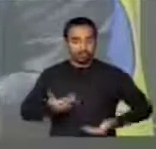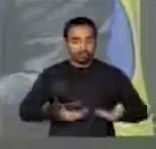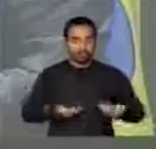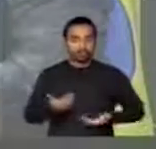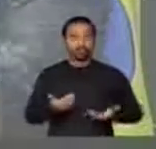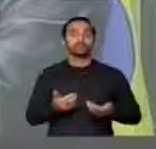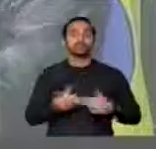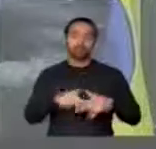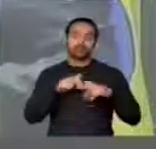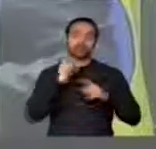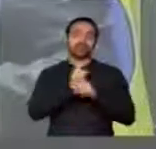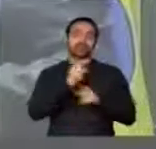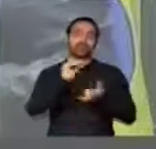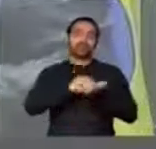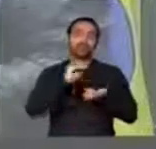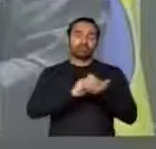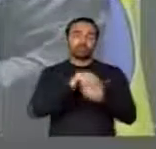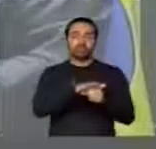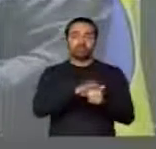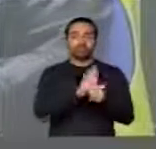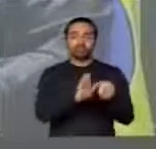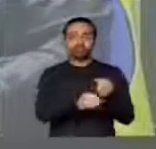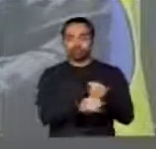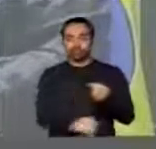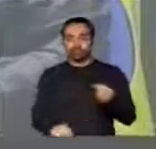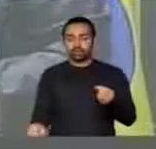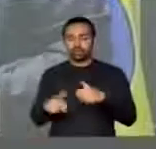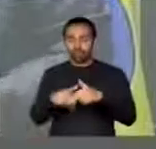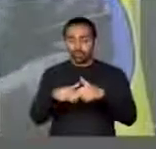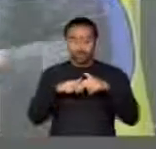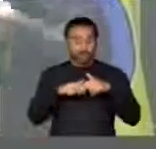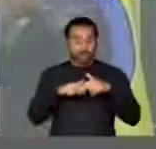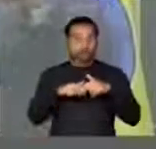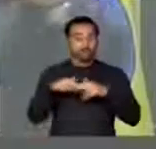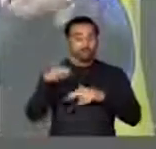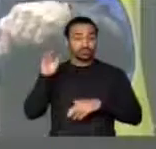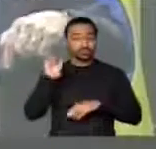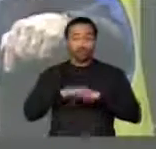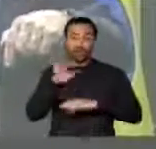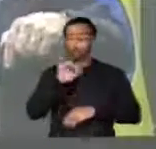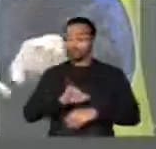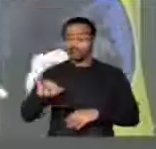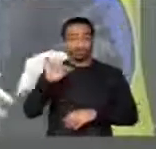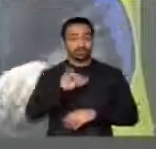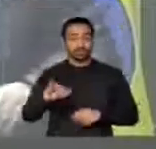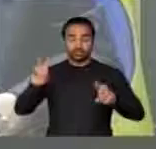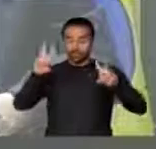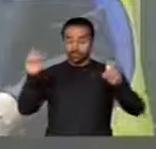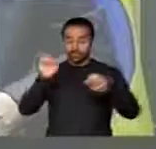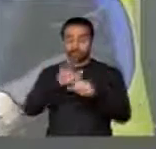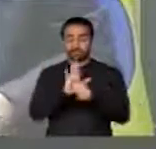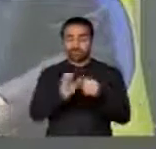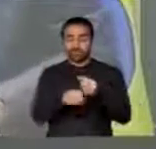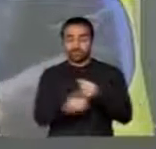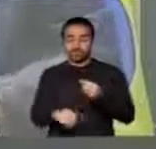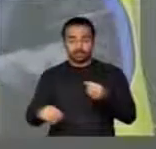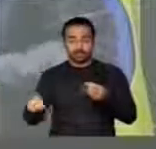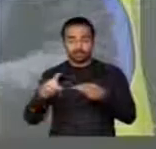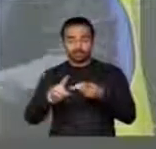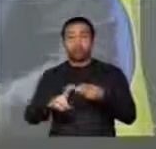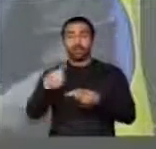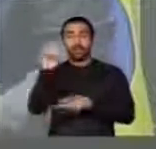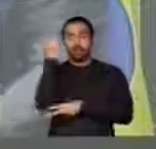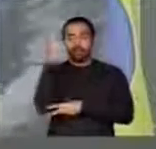Por isso, é absolutamente indestrincável a relação entre o tema saneamento, meio ambiente